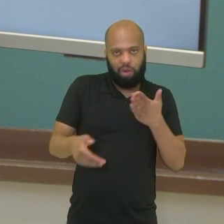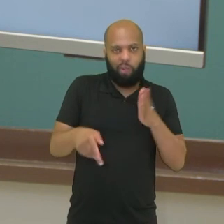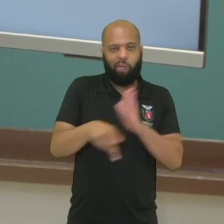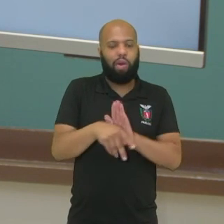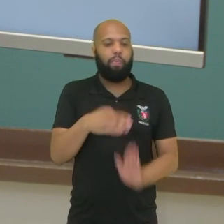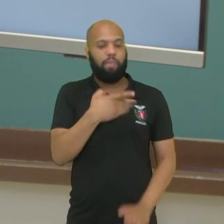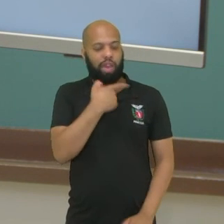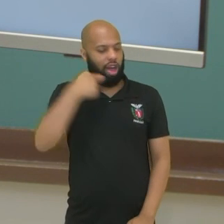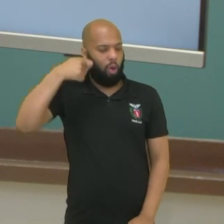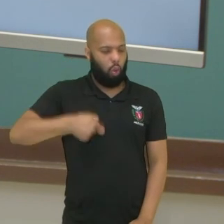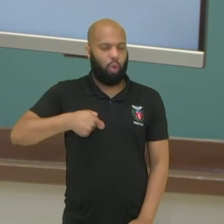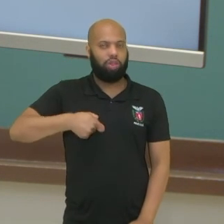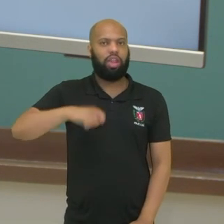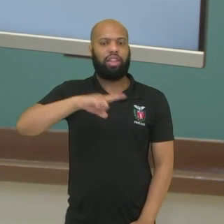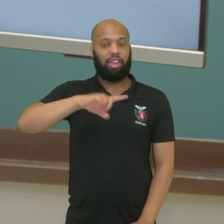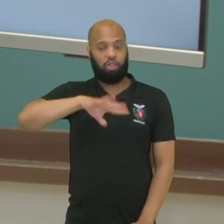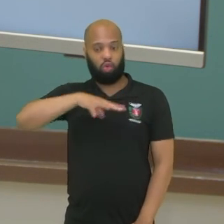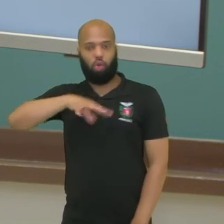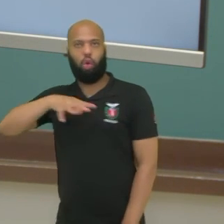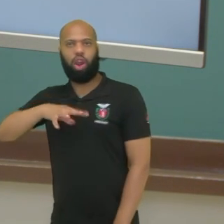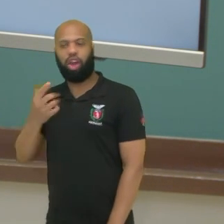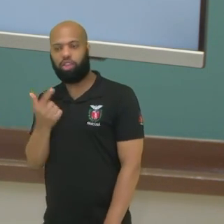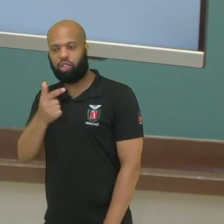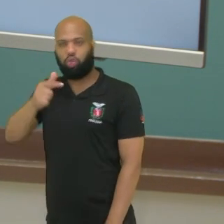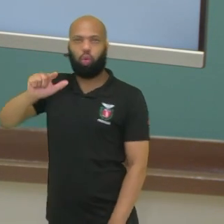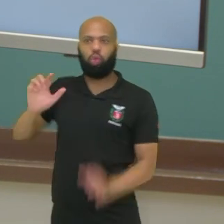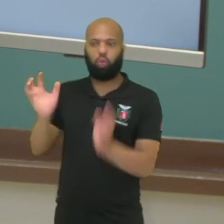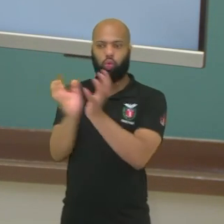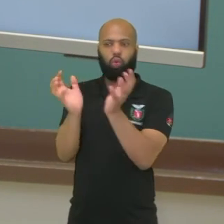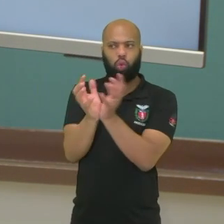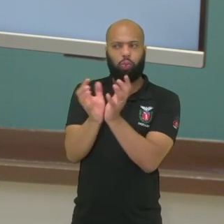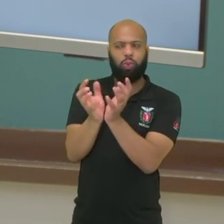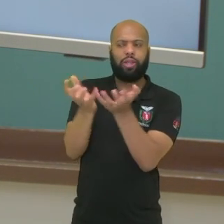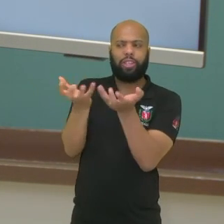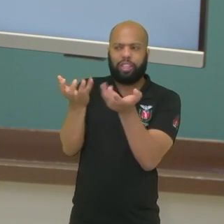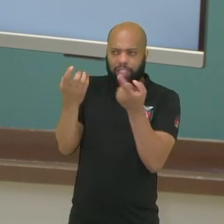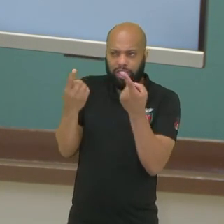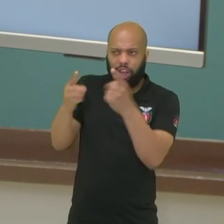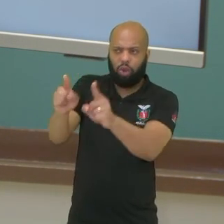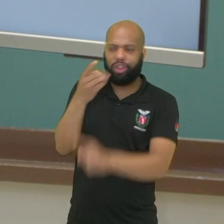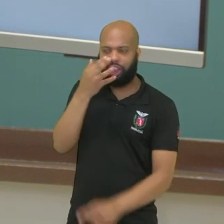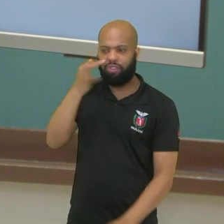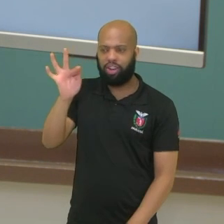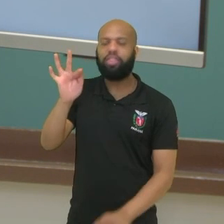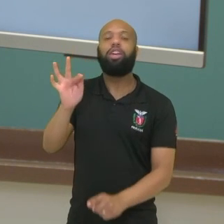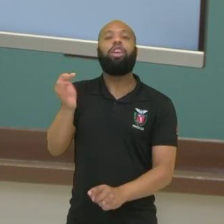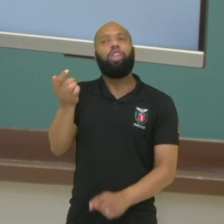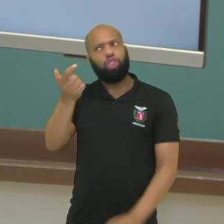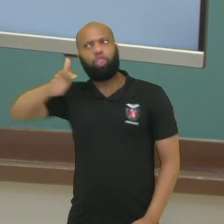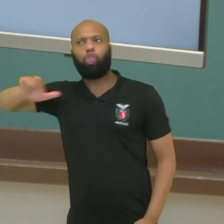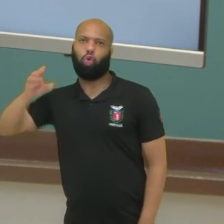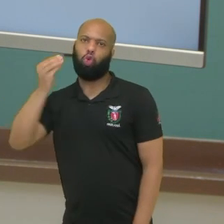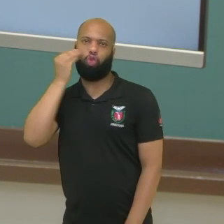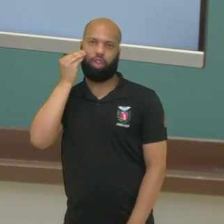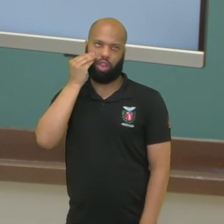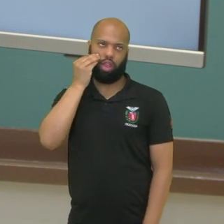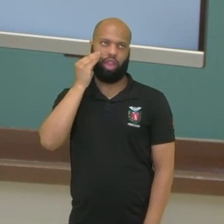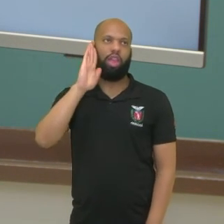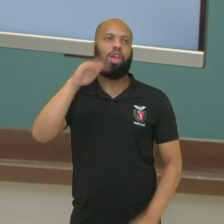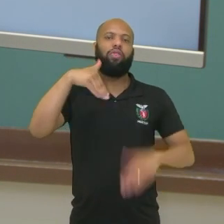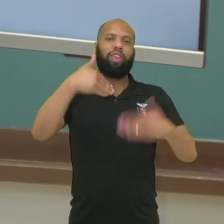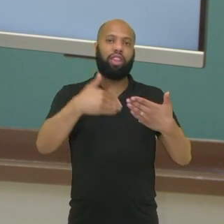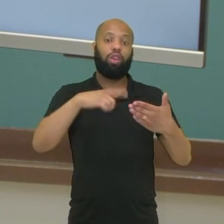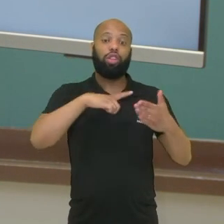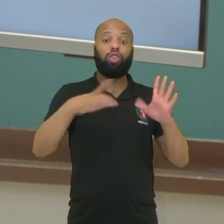russo encorajou aí os tradicionais adversários da França a se reunirem mais uma vez, né? Então a Inglaterra, a